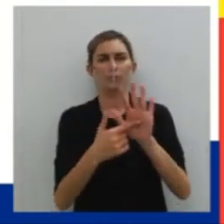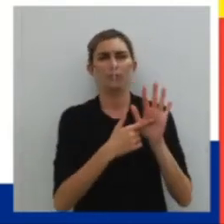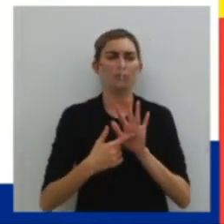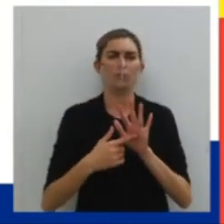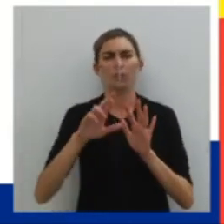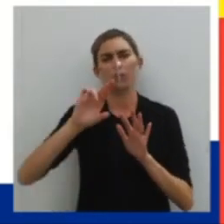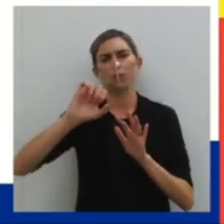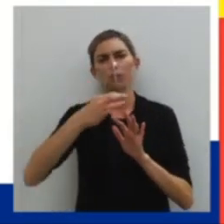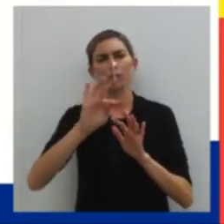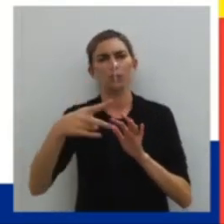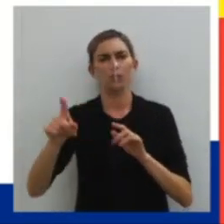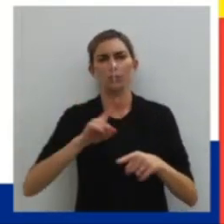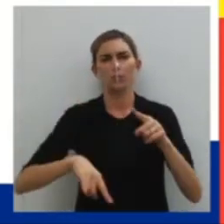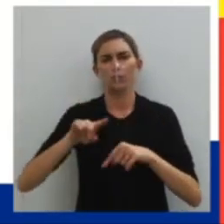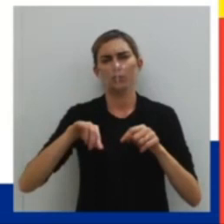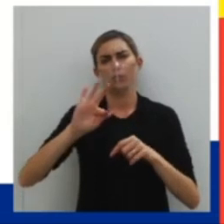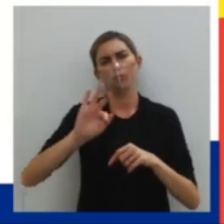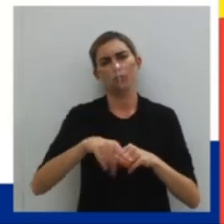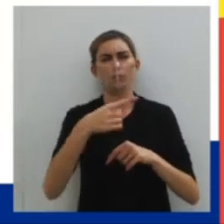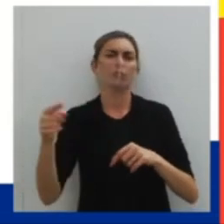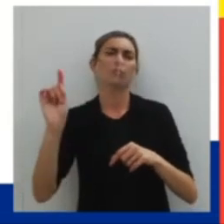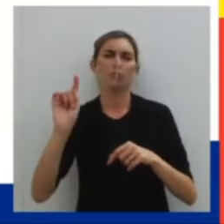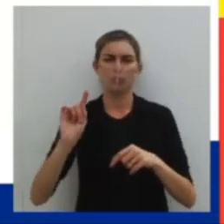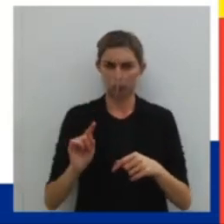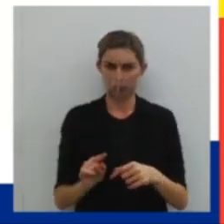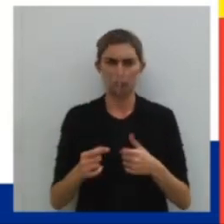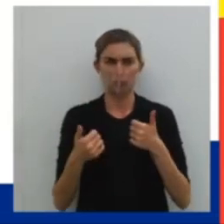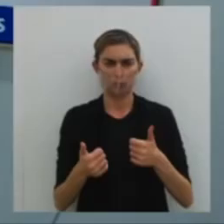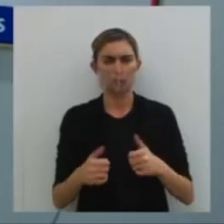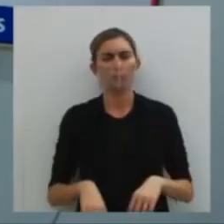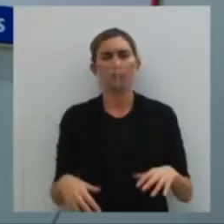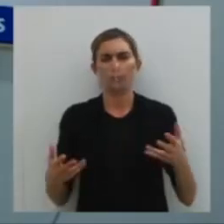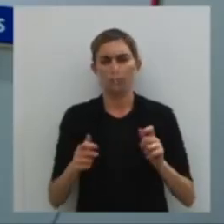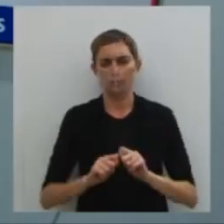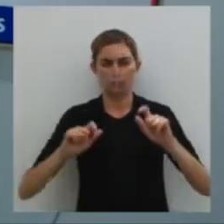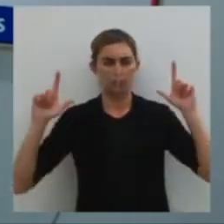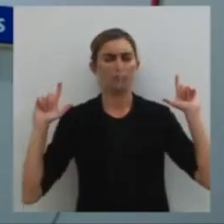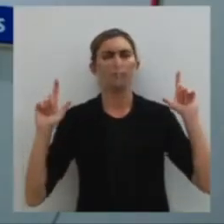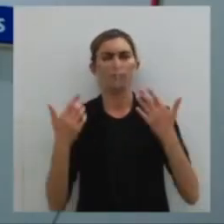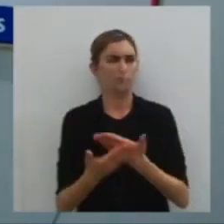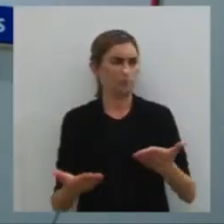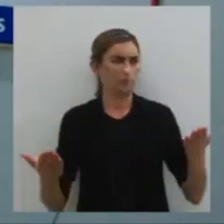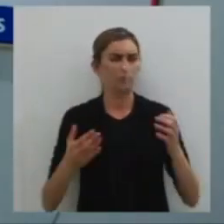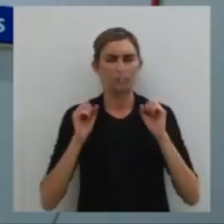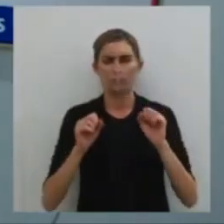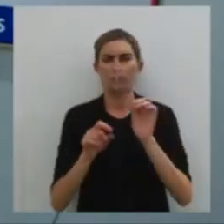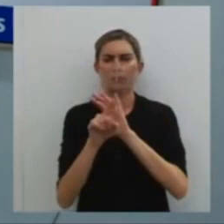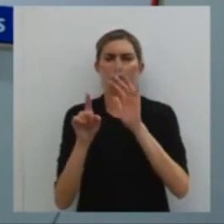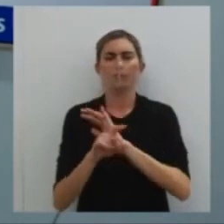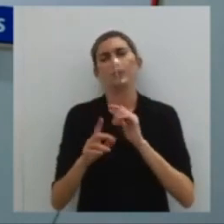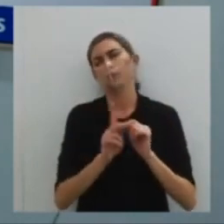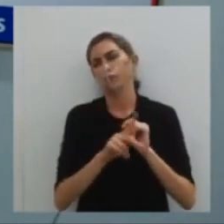apresentar as restrições que aparecem no domínio de uma função. Corta para mim, produção. Você pode estar se perguntando assim,